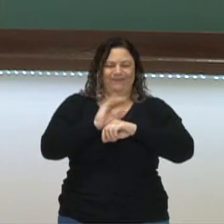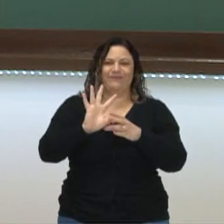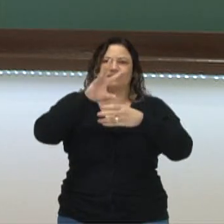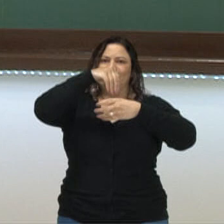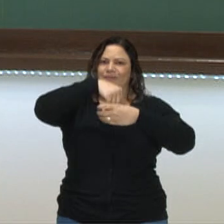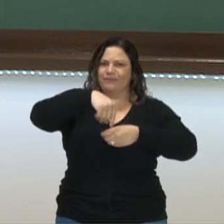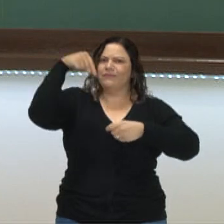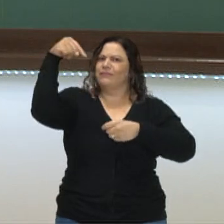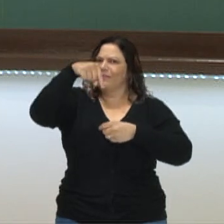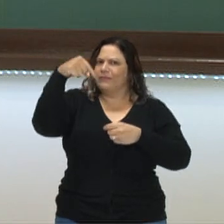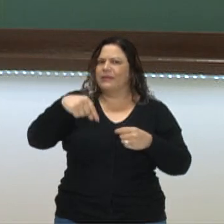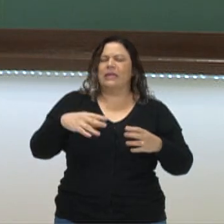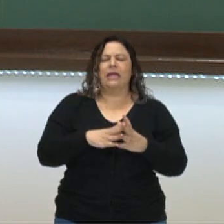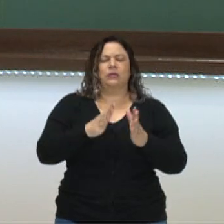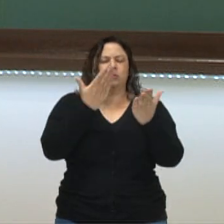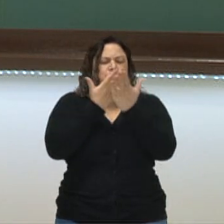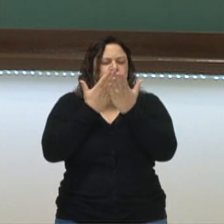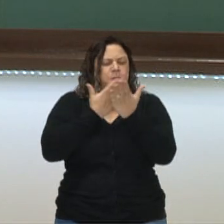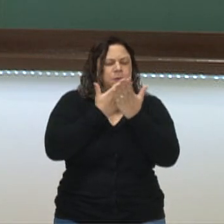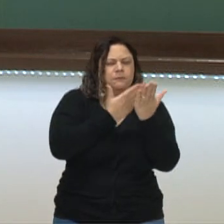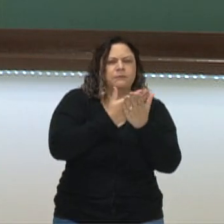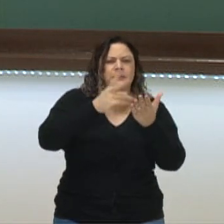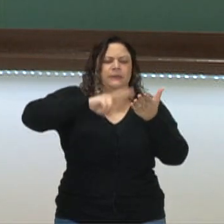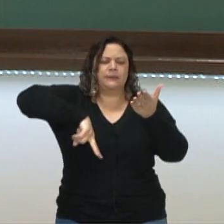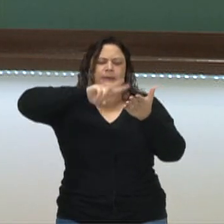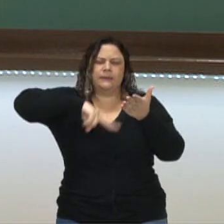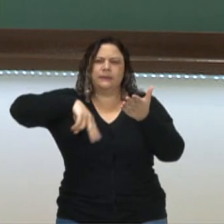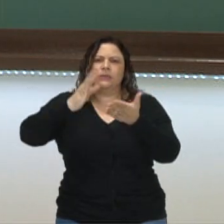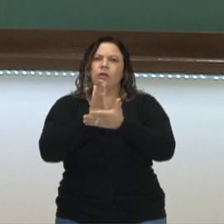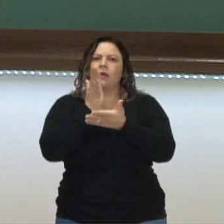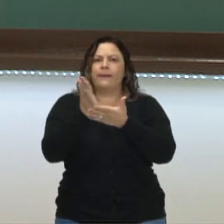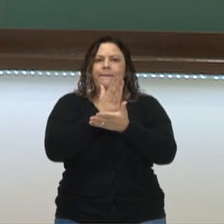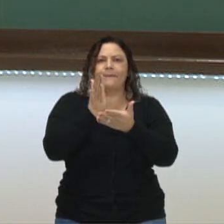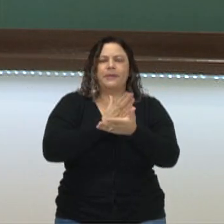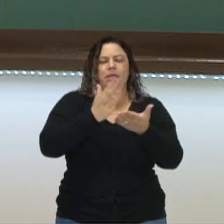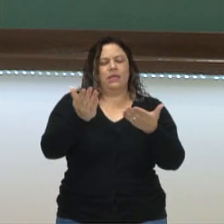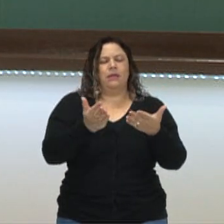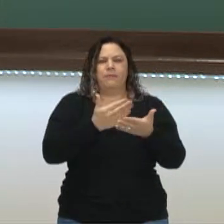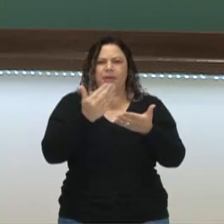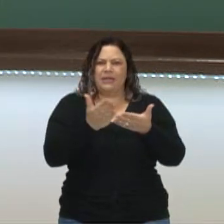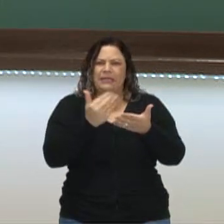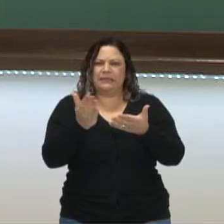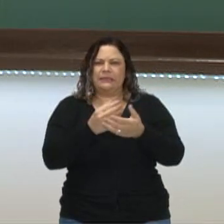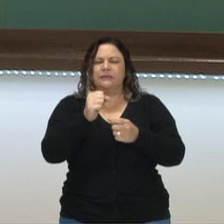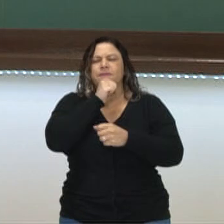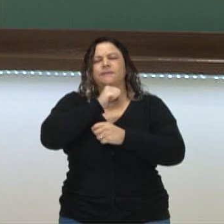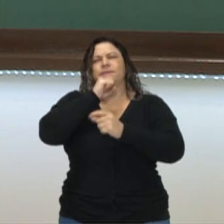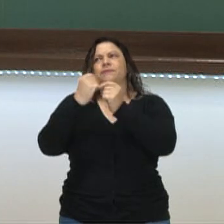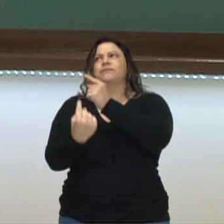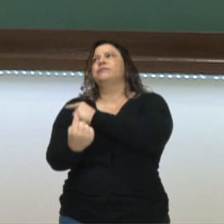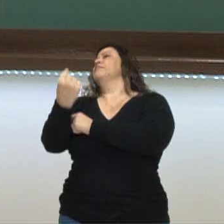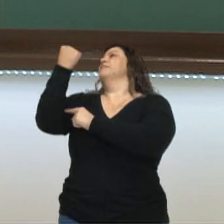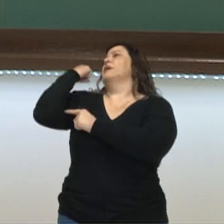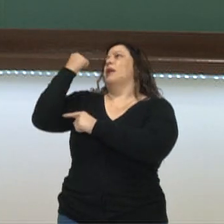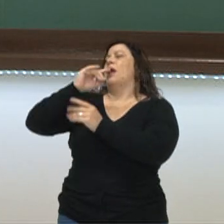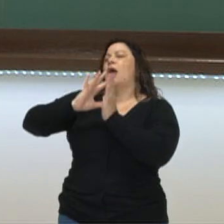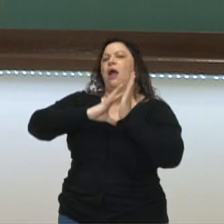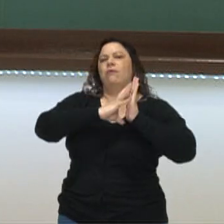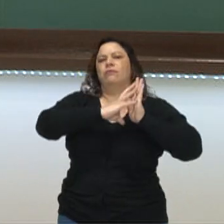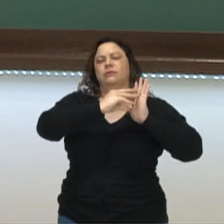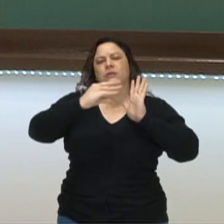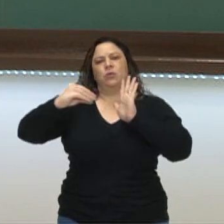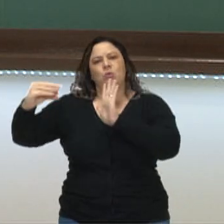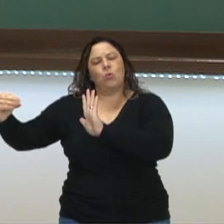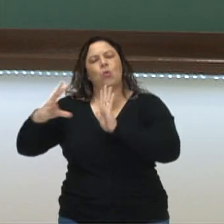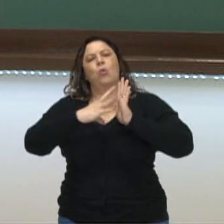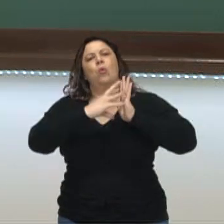porque eram eles que liam a Bíblia, eram eles que liam livros lá da antiguidade e faziam as cópias desses